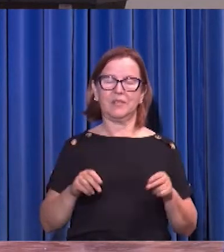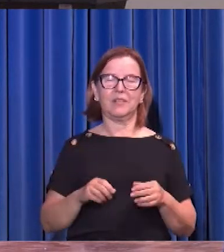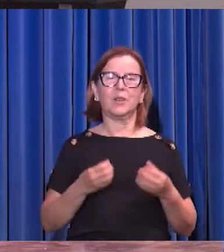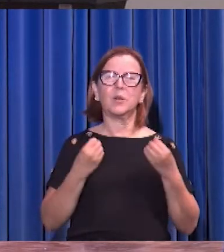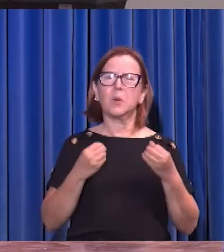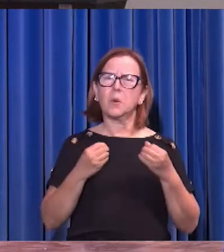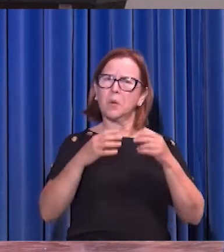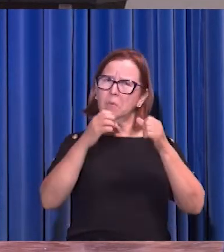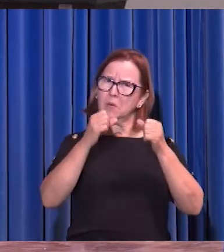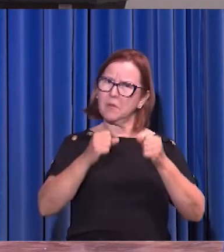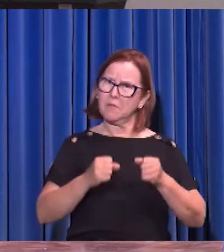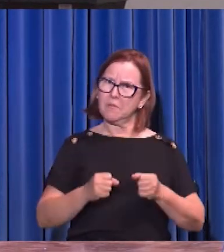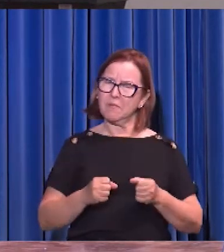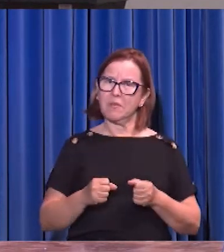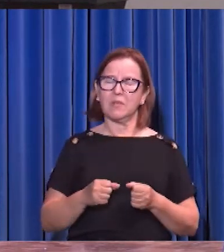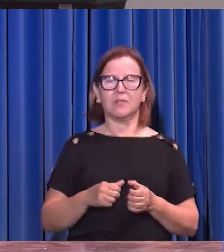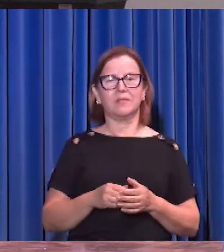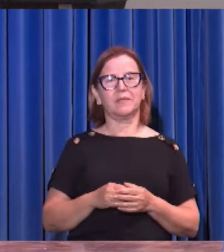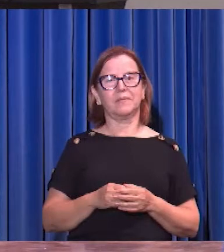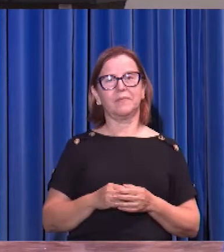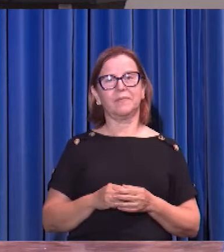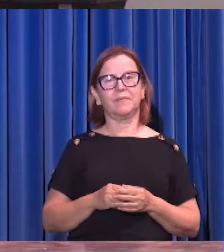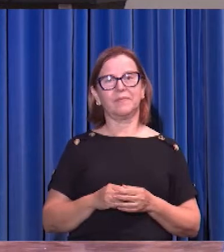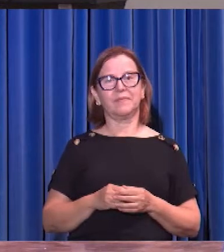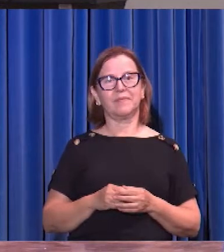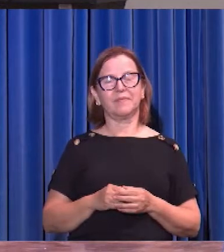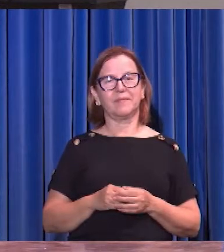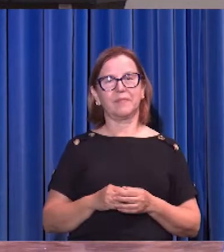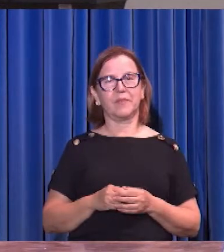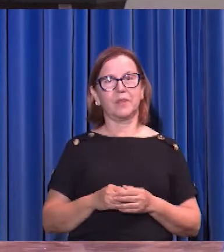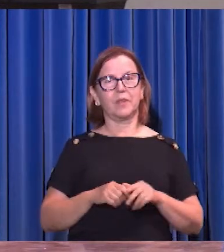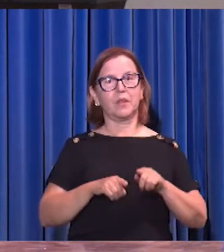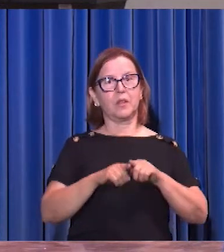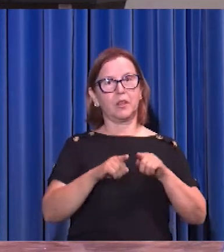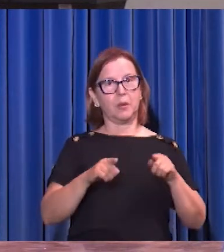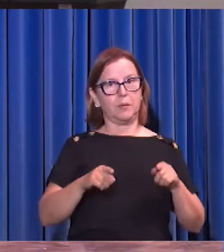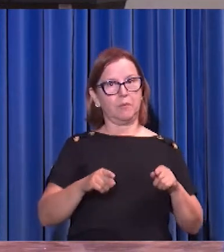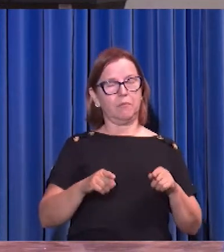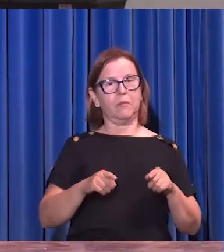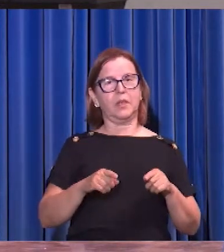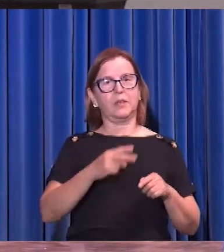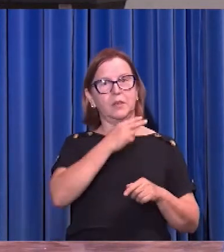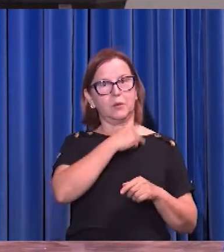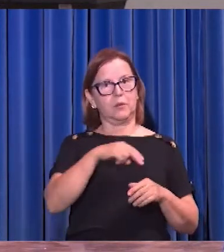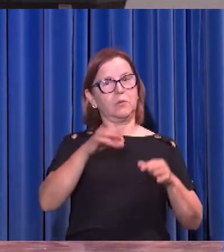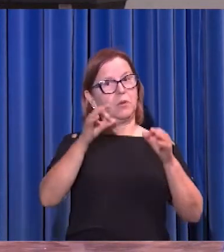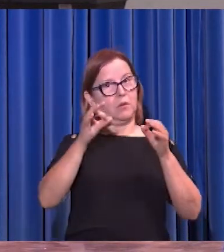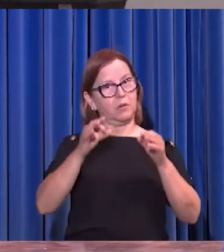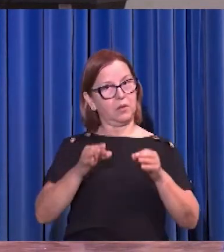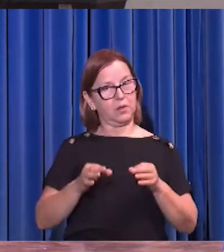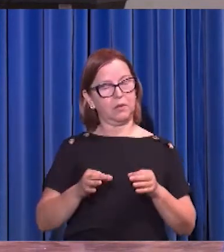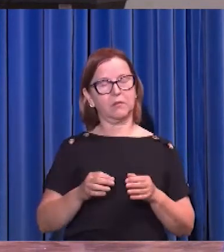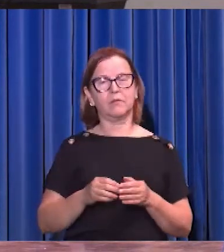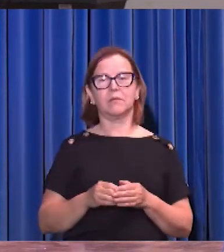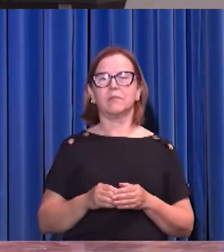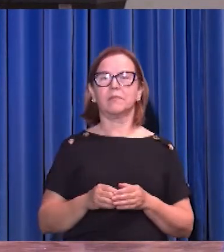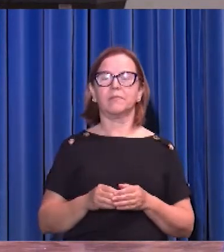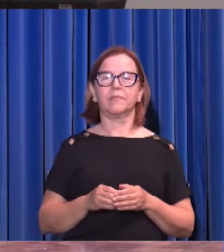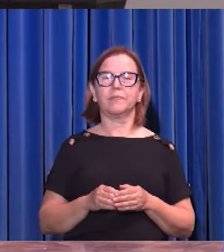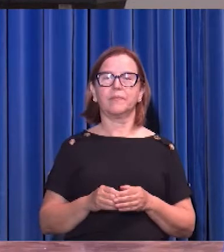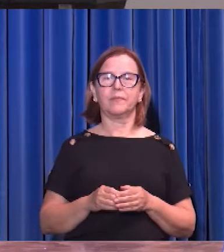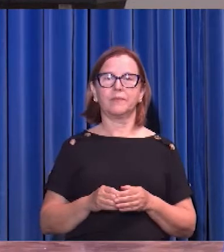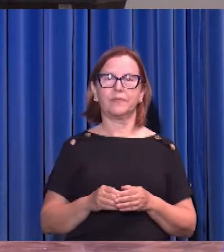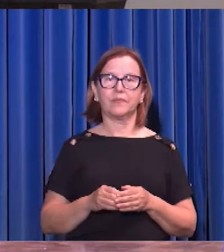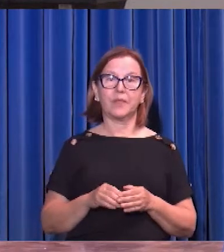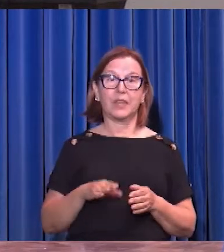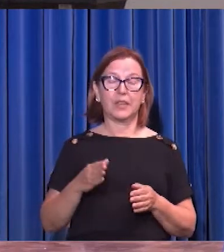assim? Só que ainda acho que ele era honesto no seu questionamento. Então, a repreensão